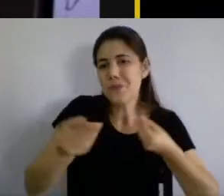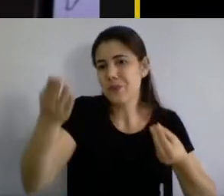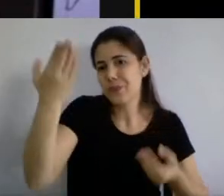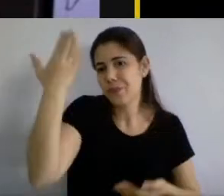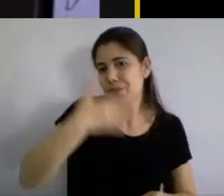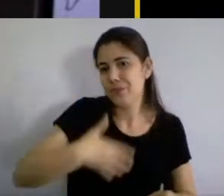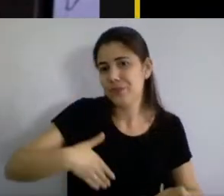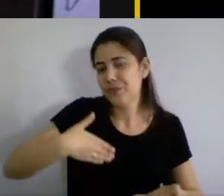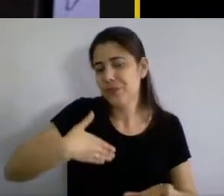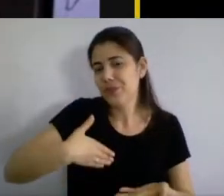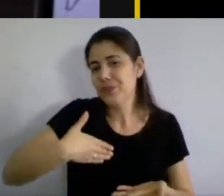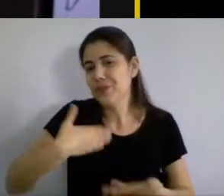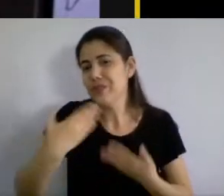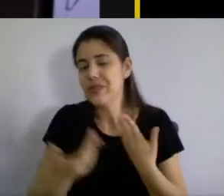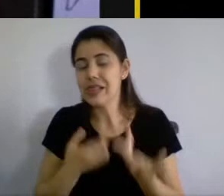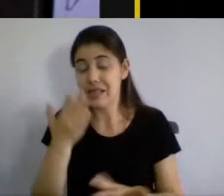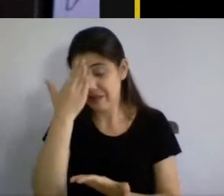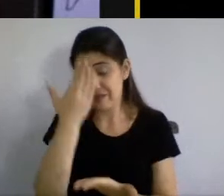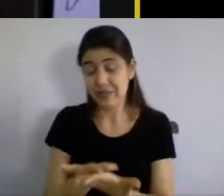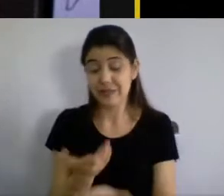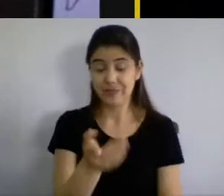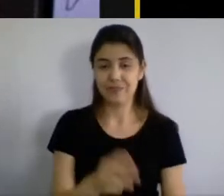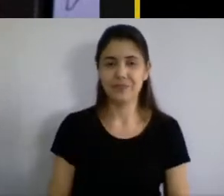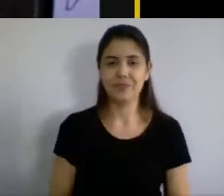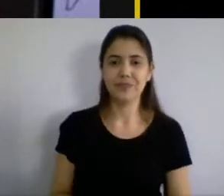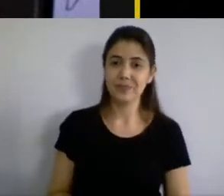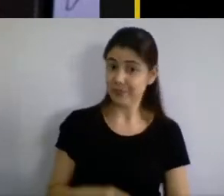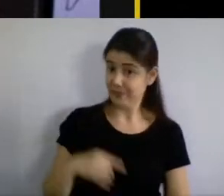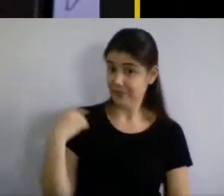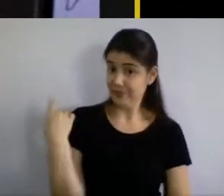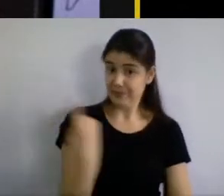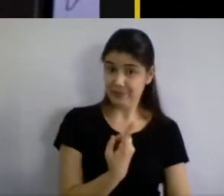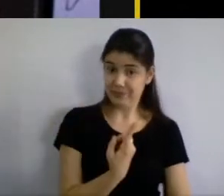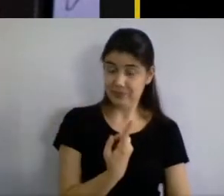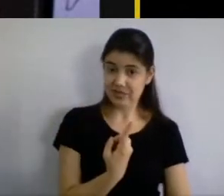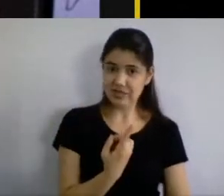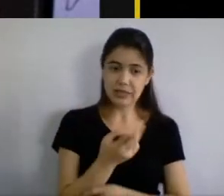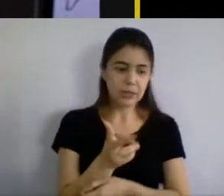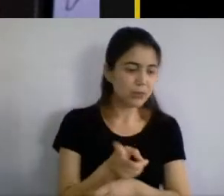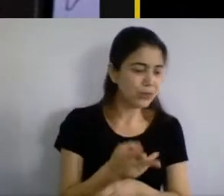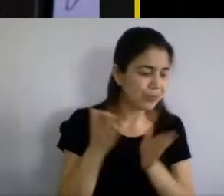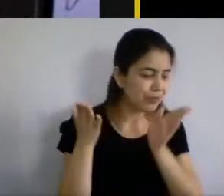nós recorremos a lugares comuns éticos, a topoi,